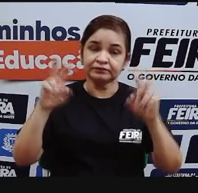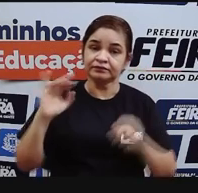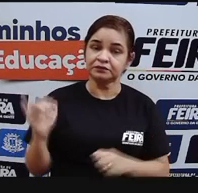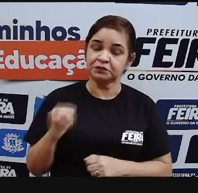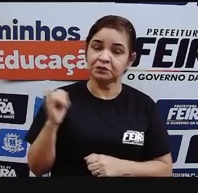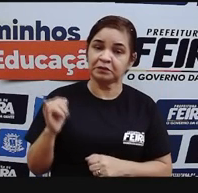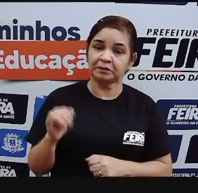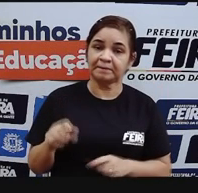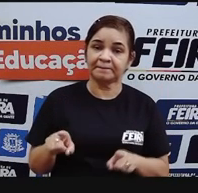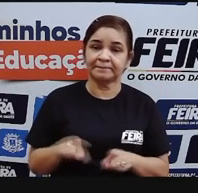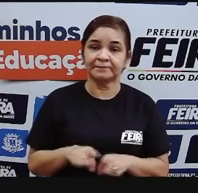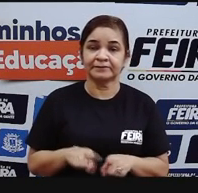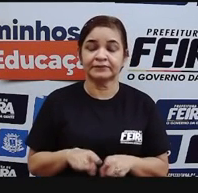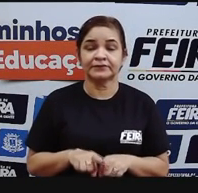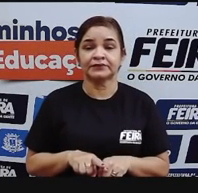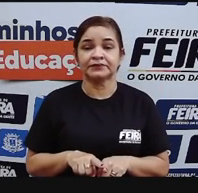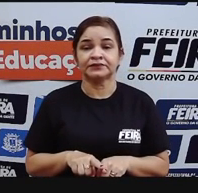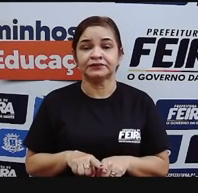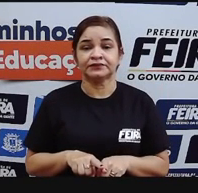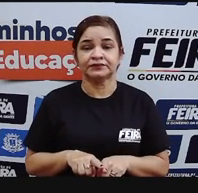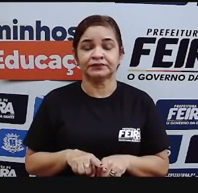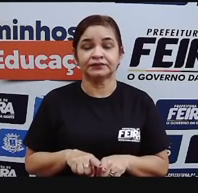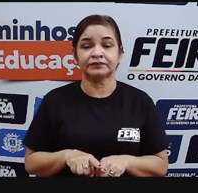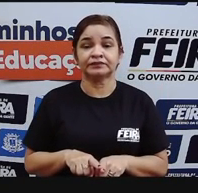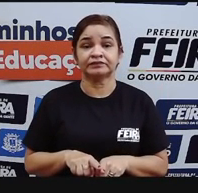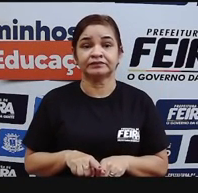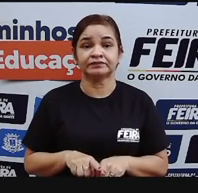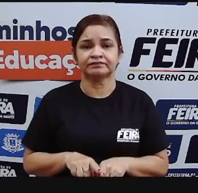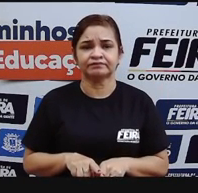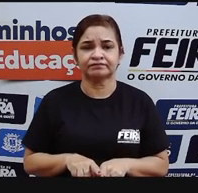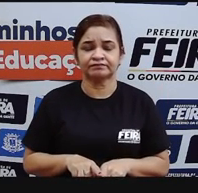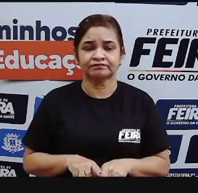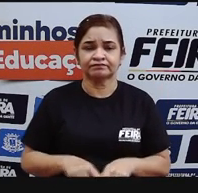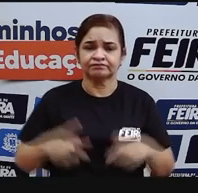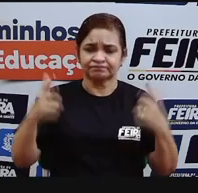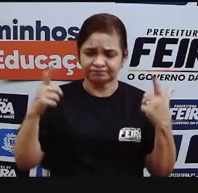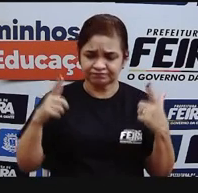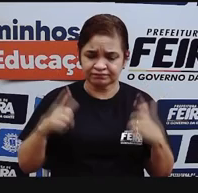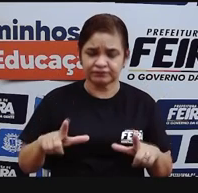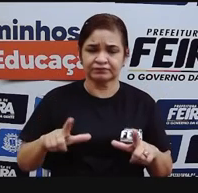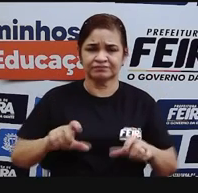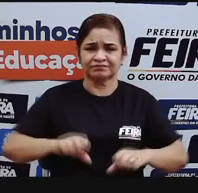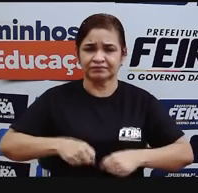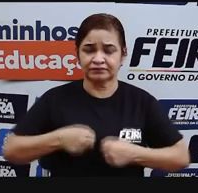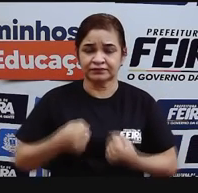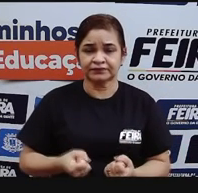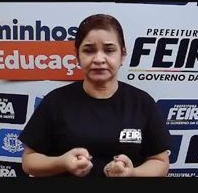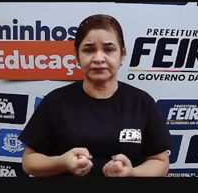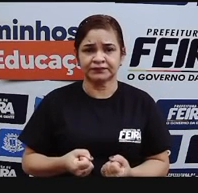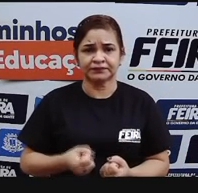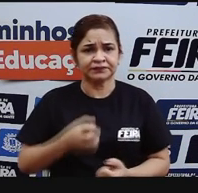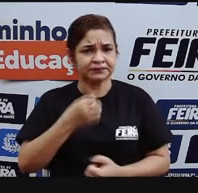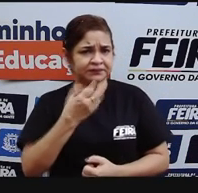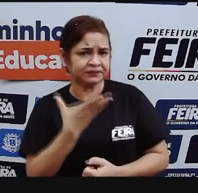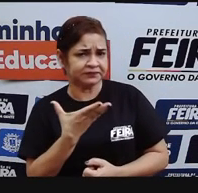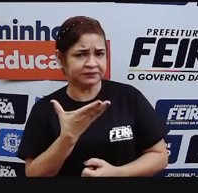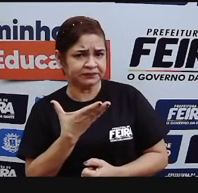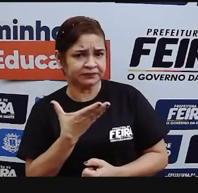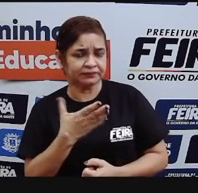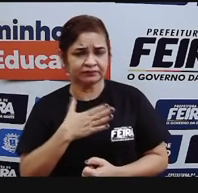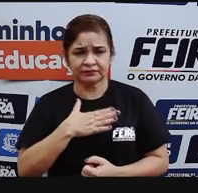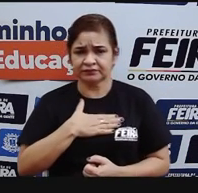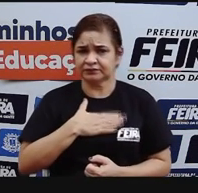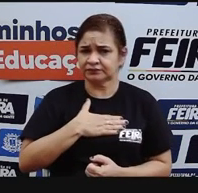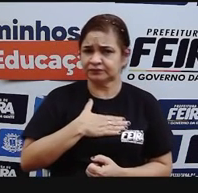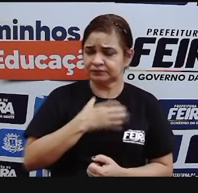reforçar é que assim, ó, a luta das mulheres não é para ser melhor do que os homens,